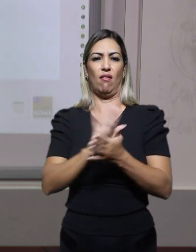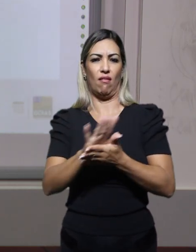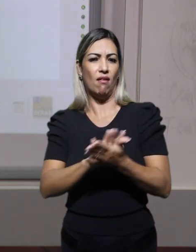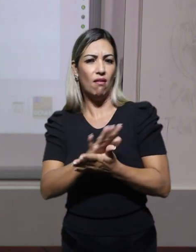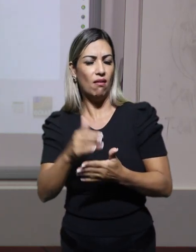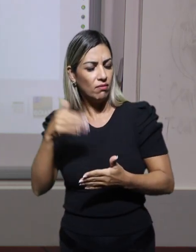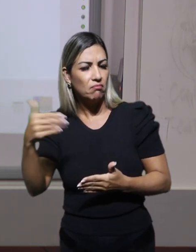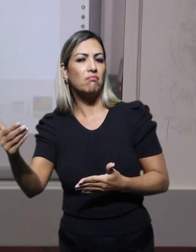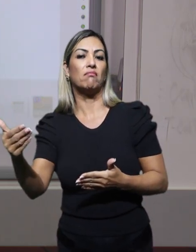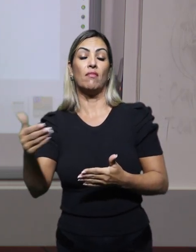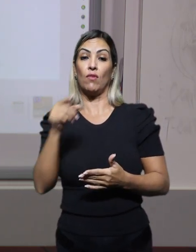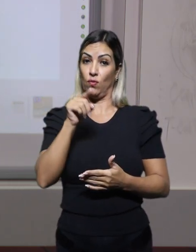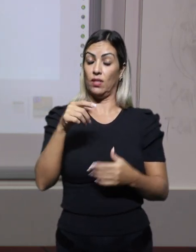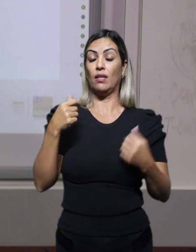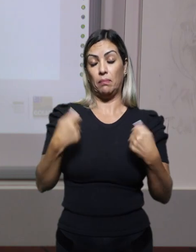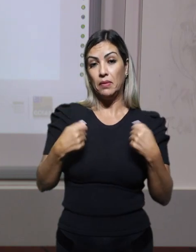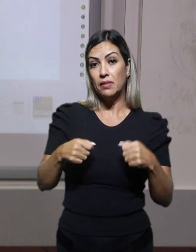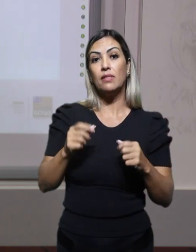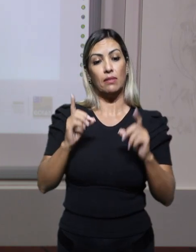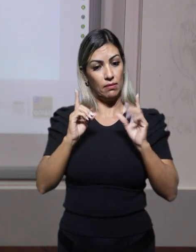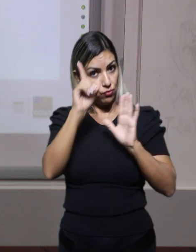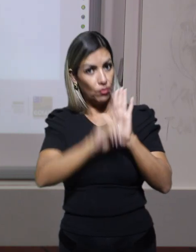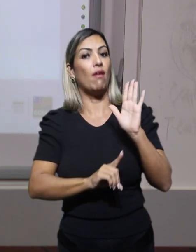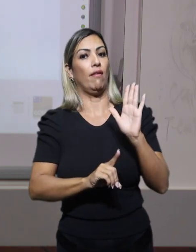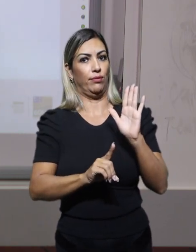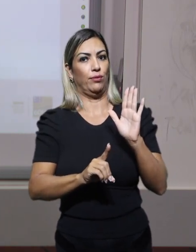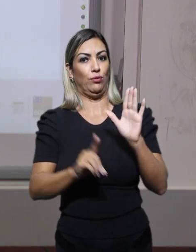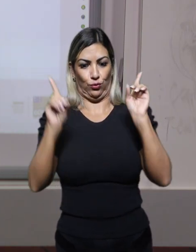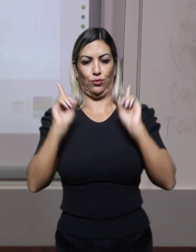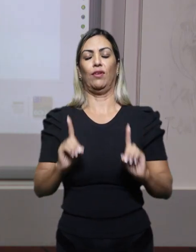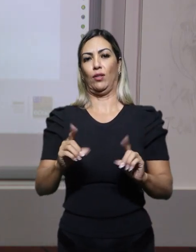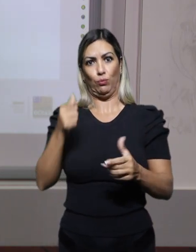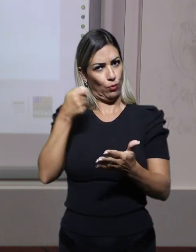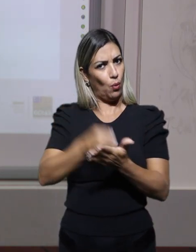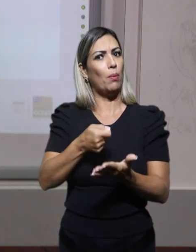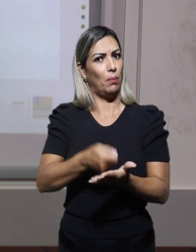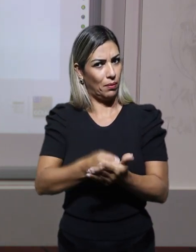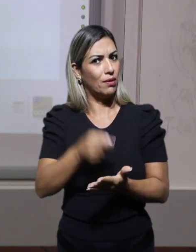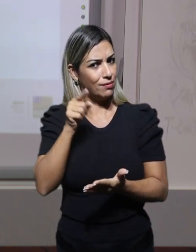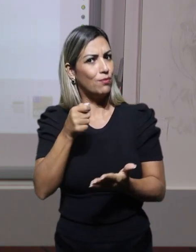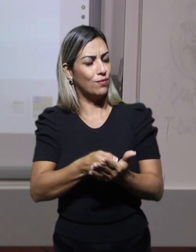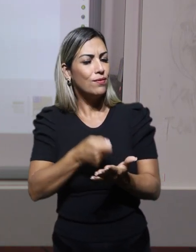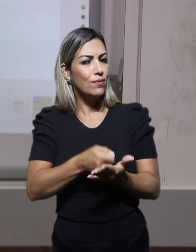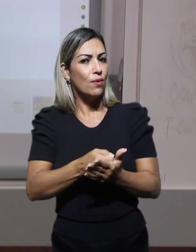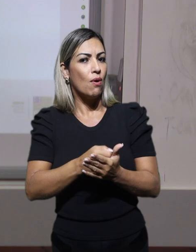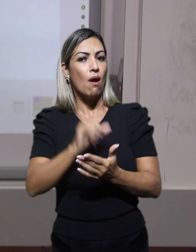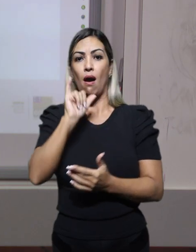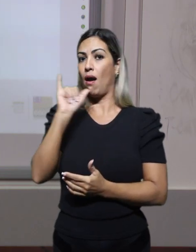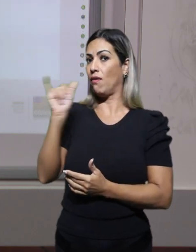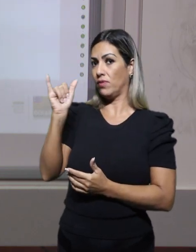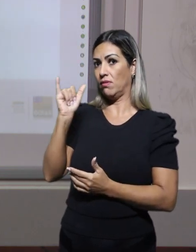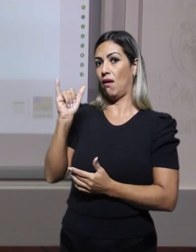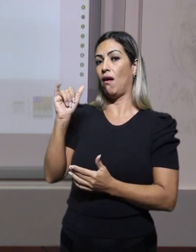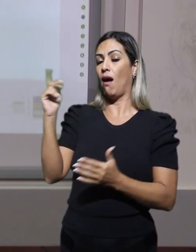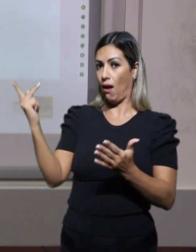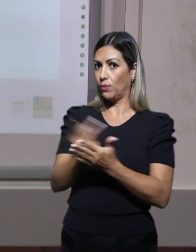processo, você tem o direito, aliás, o direito não somente, o dever de comunicar esse